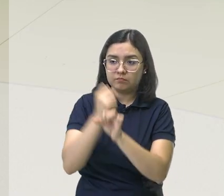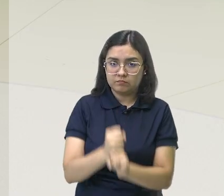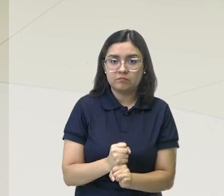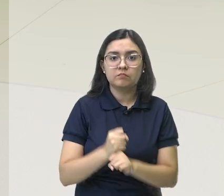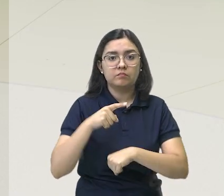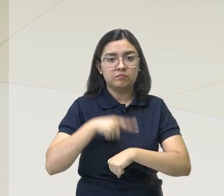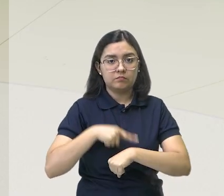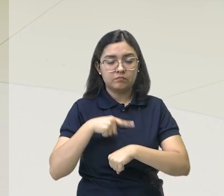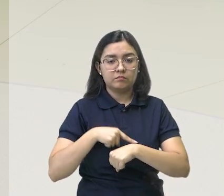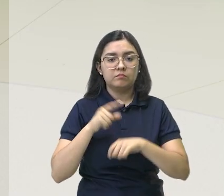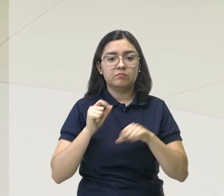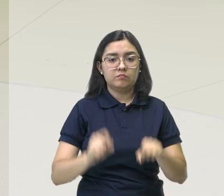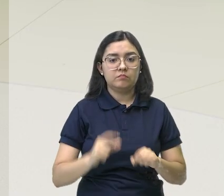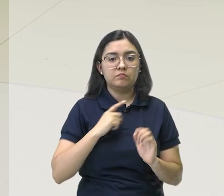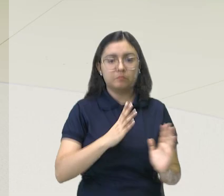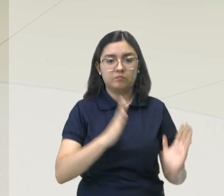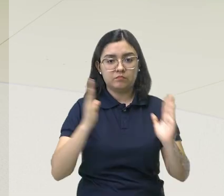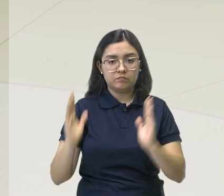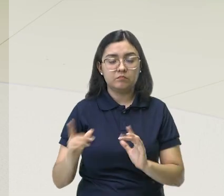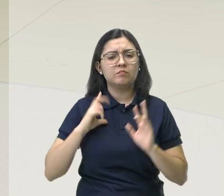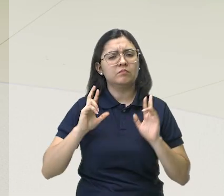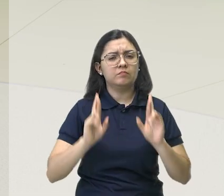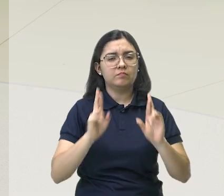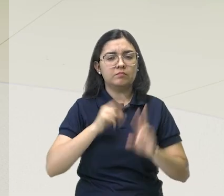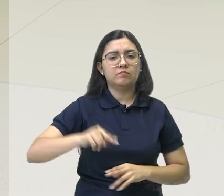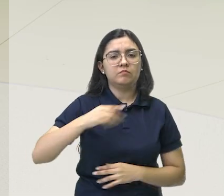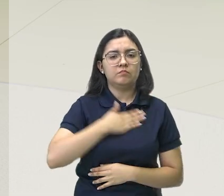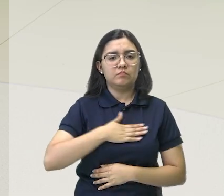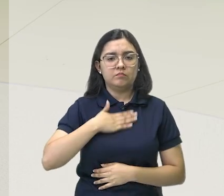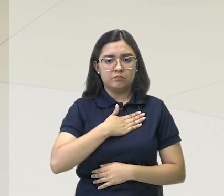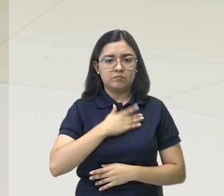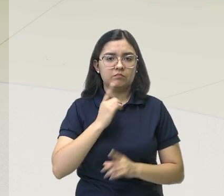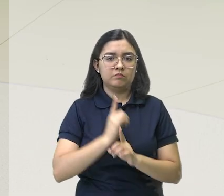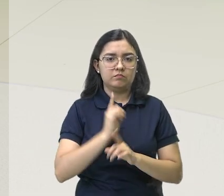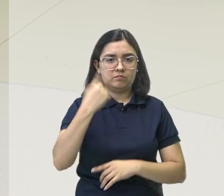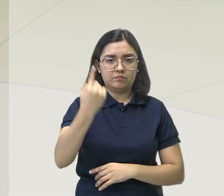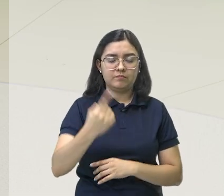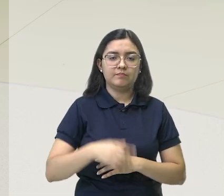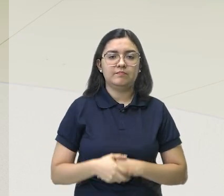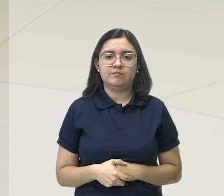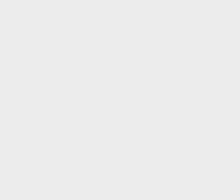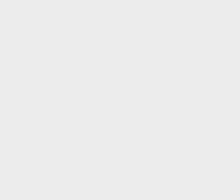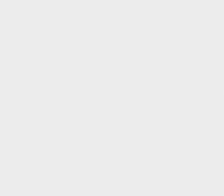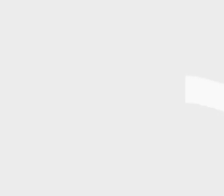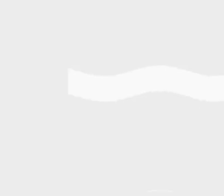esse momento aí da nossa unidade. Espero que vocês tenham gostado e até a próxima.